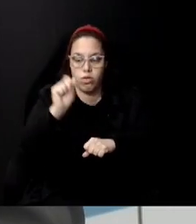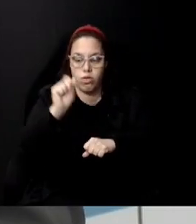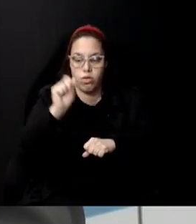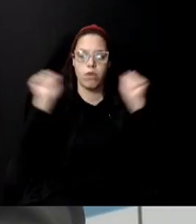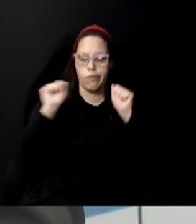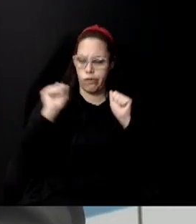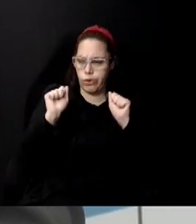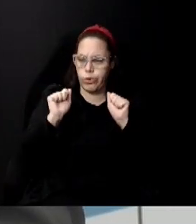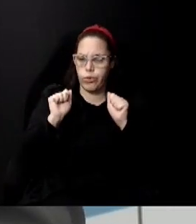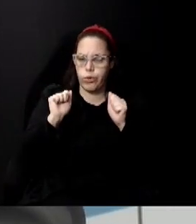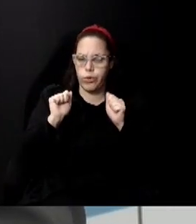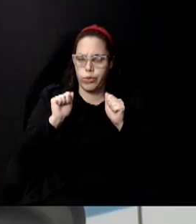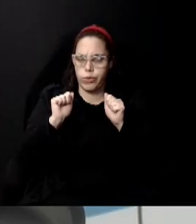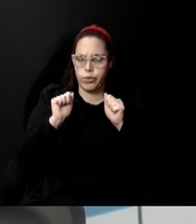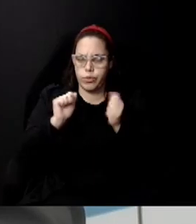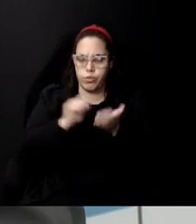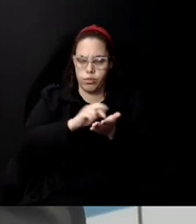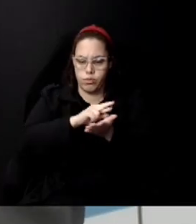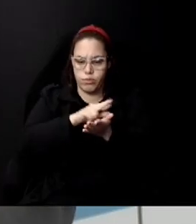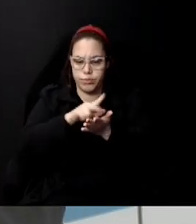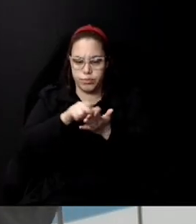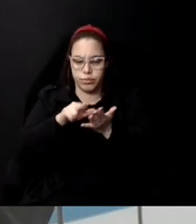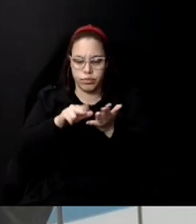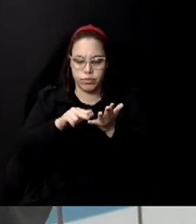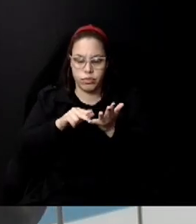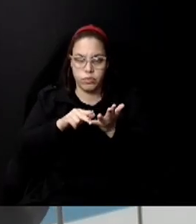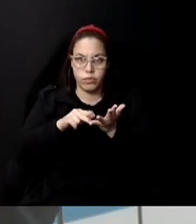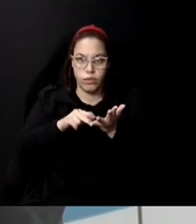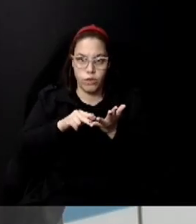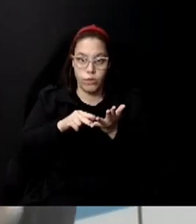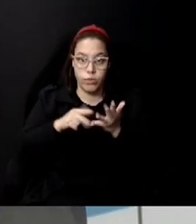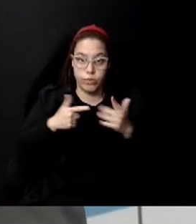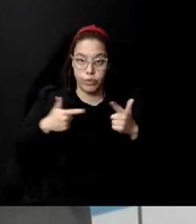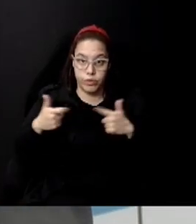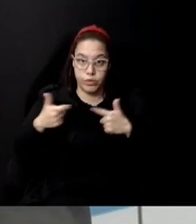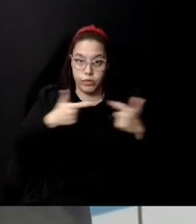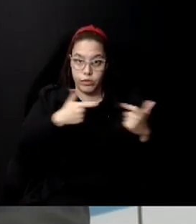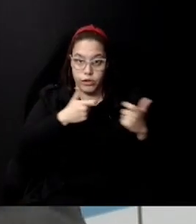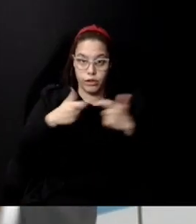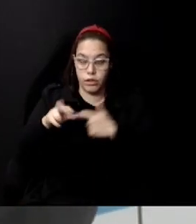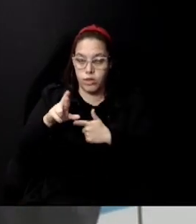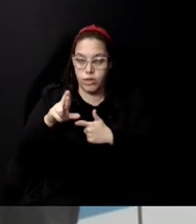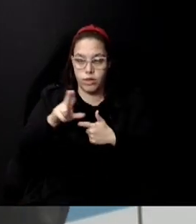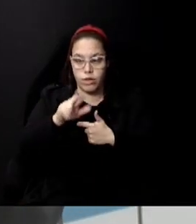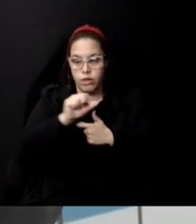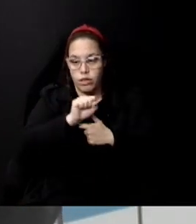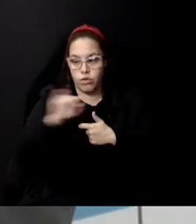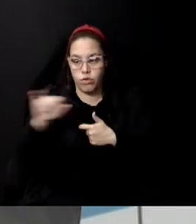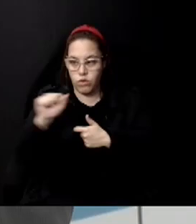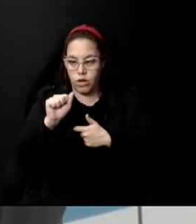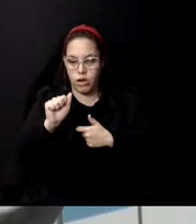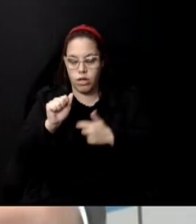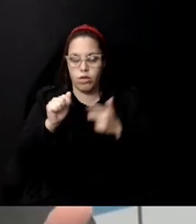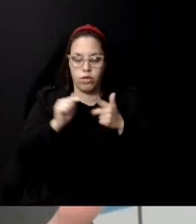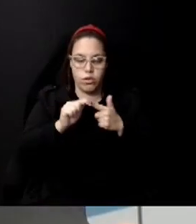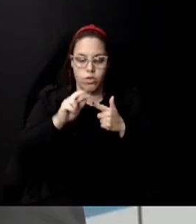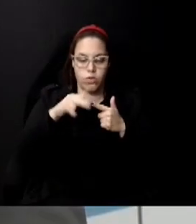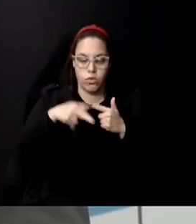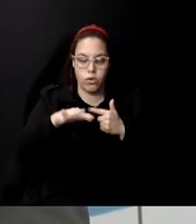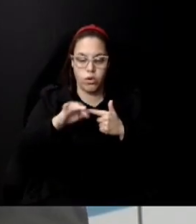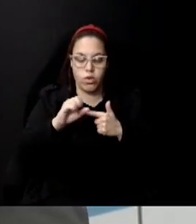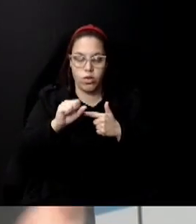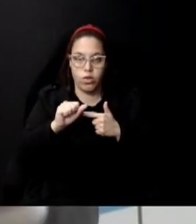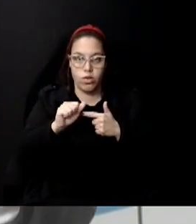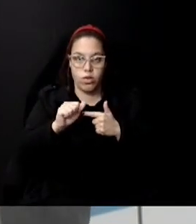nos casos envolvendo o conflito entre Rússia e Ucrânia, determinando que o ataque da Rússia